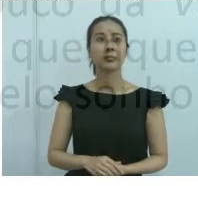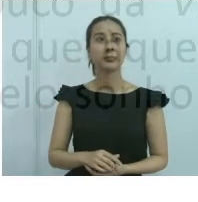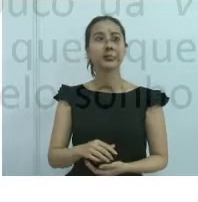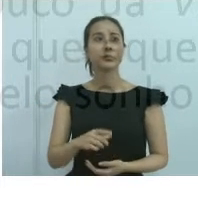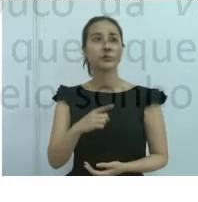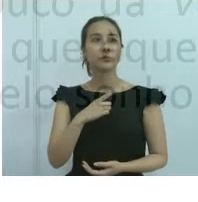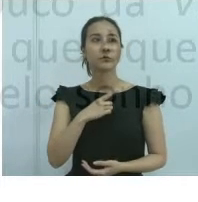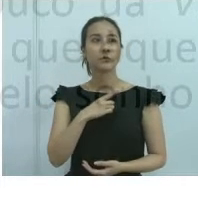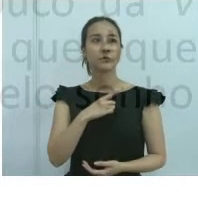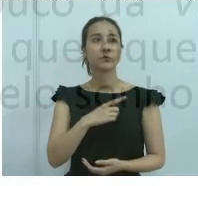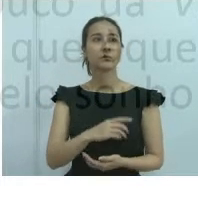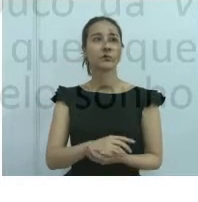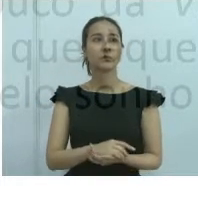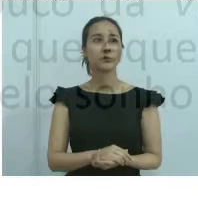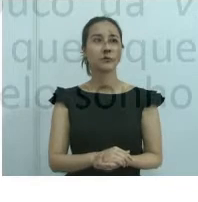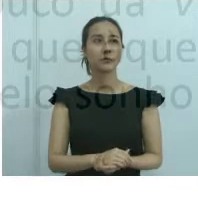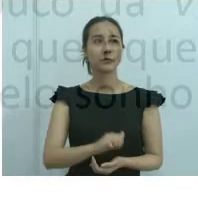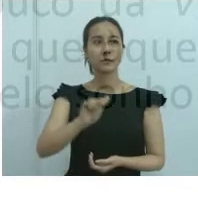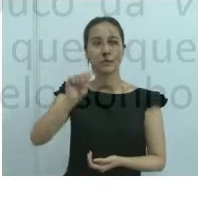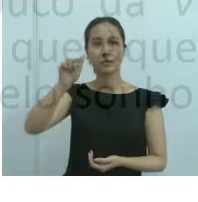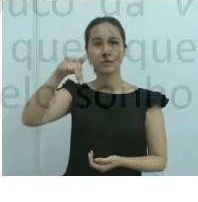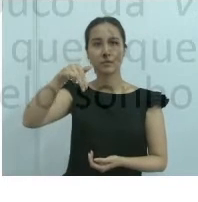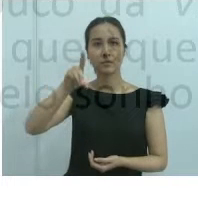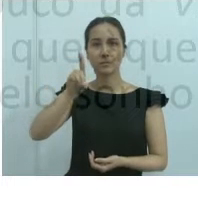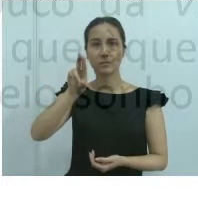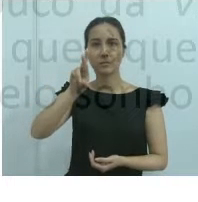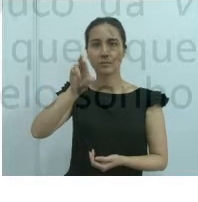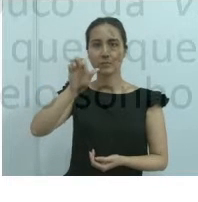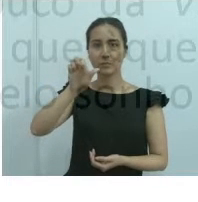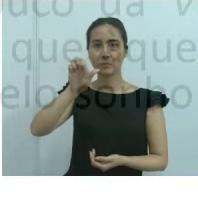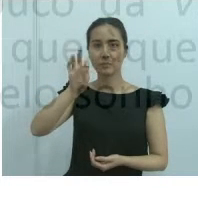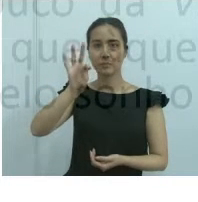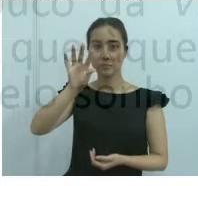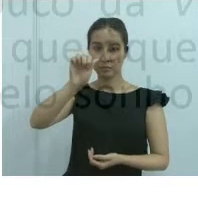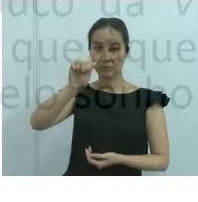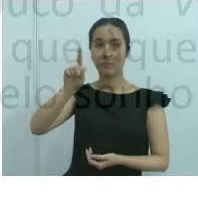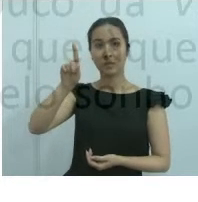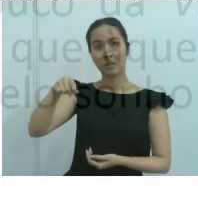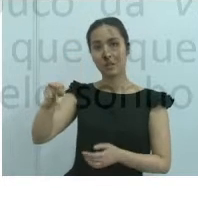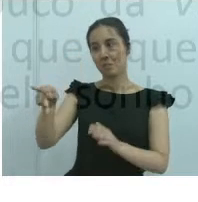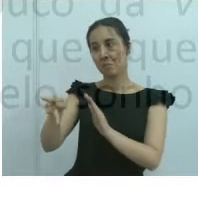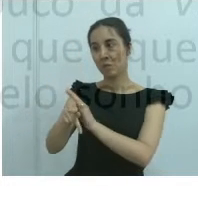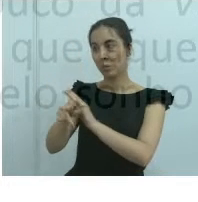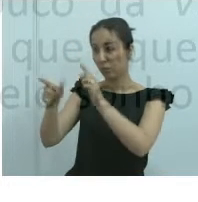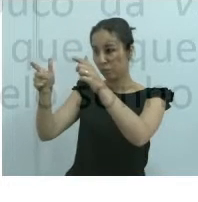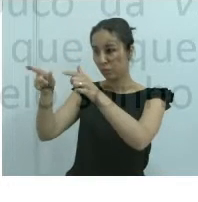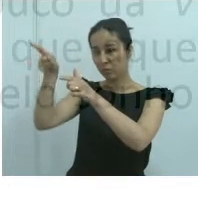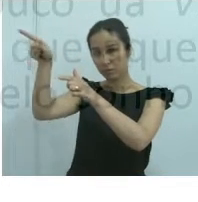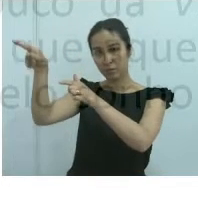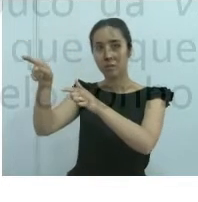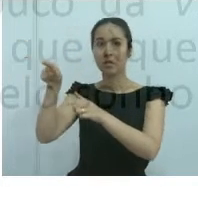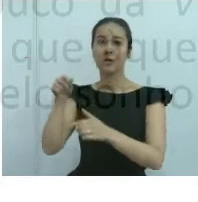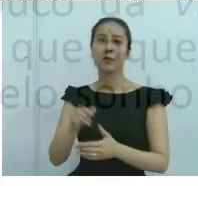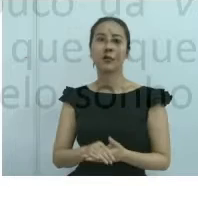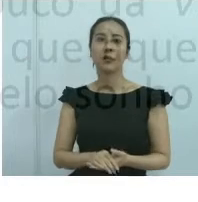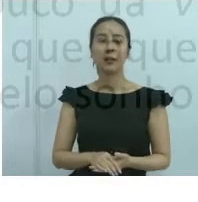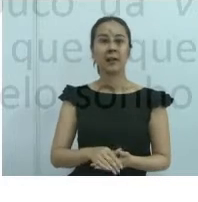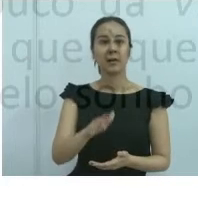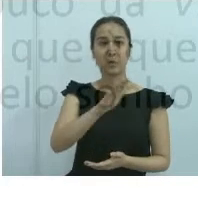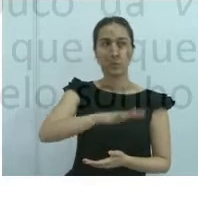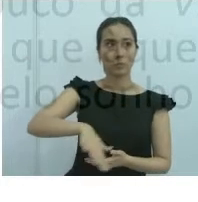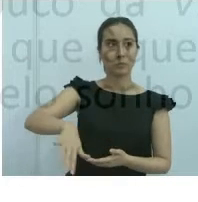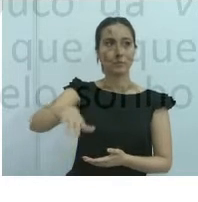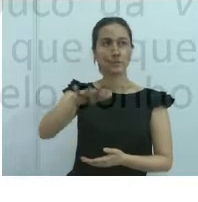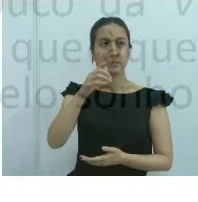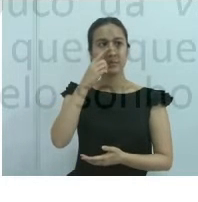monumento na cidade mantém ativo círculo ítalo brasileiro cib presidente fundadores e airto a